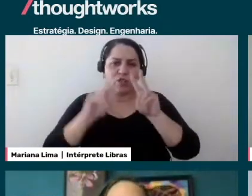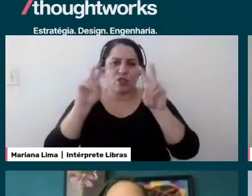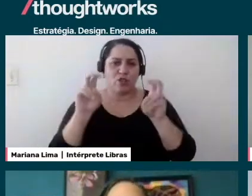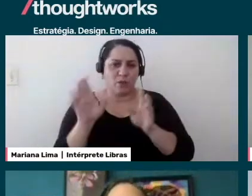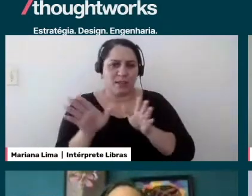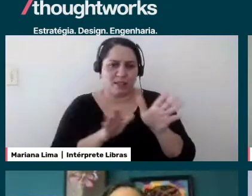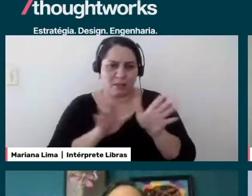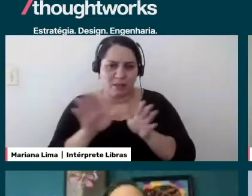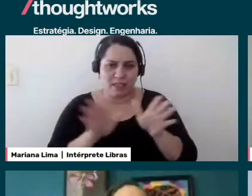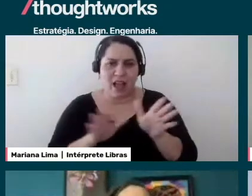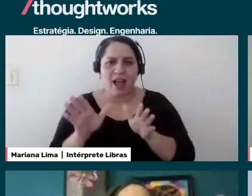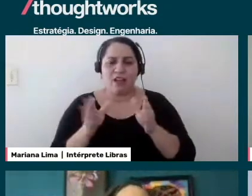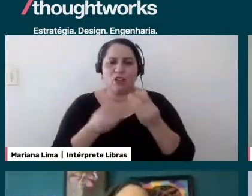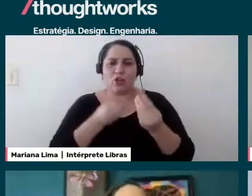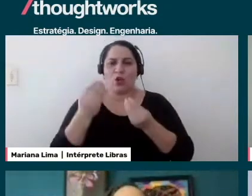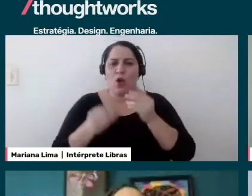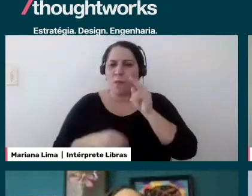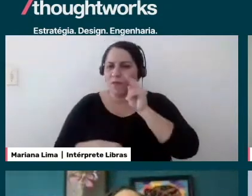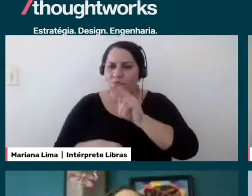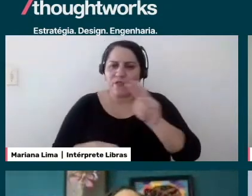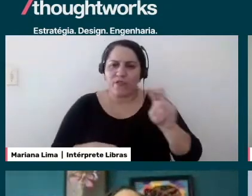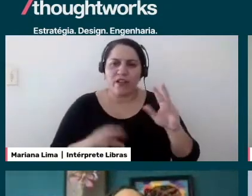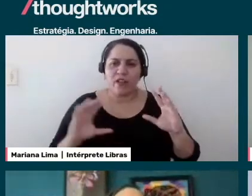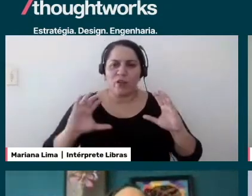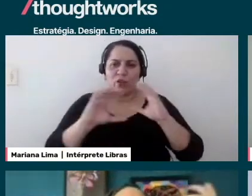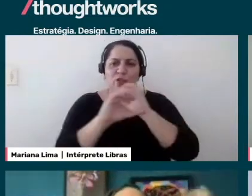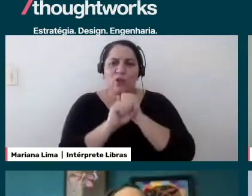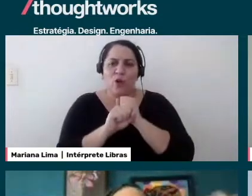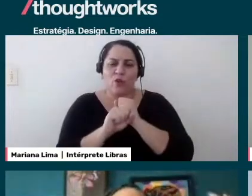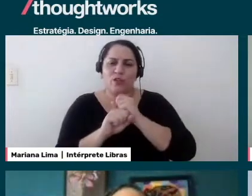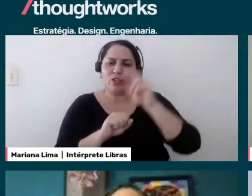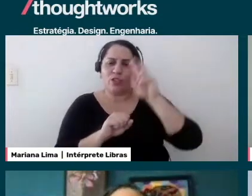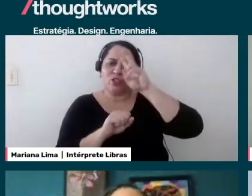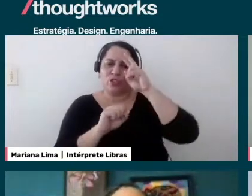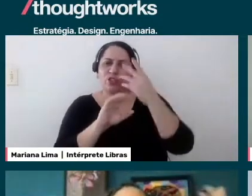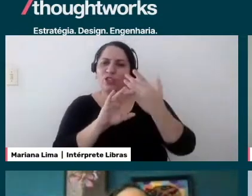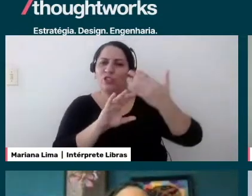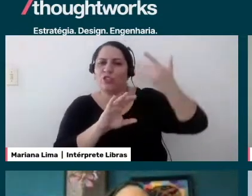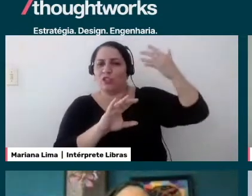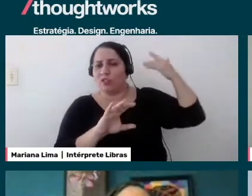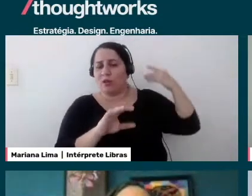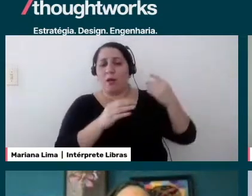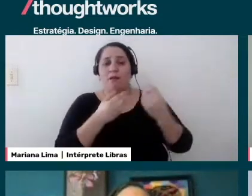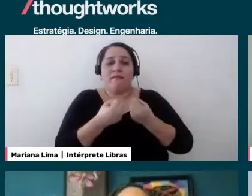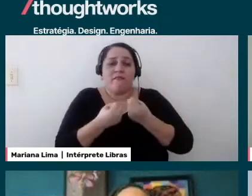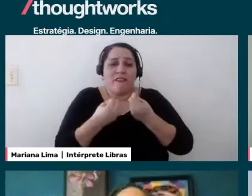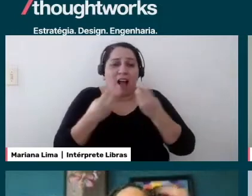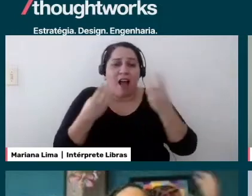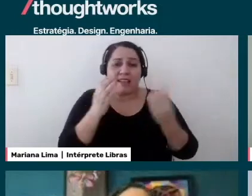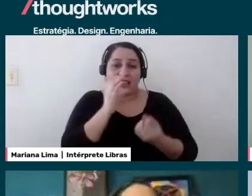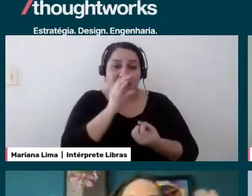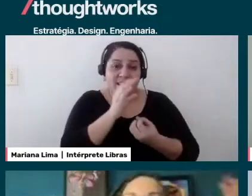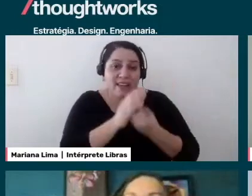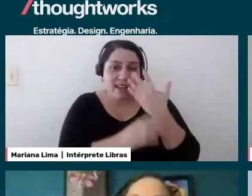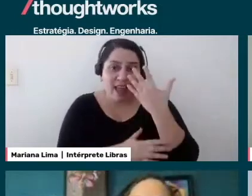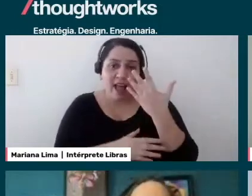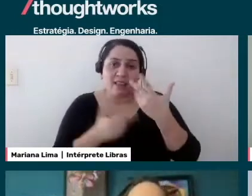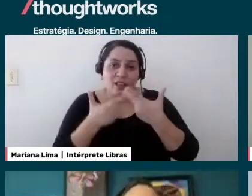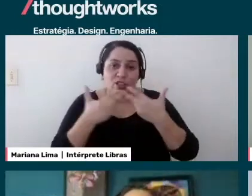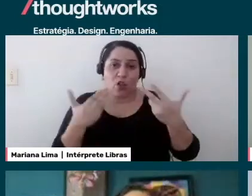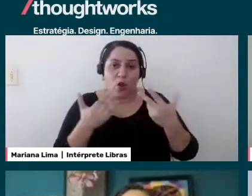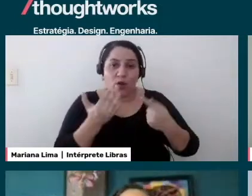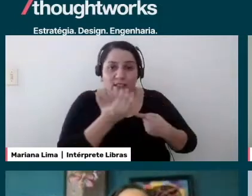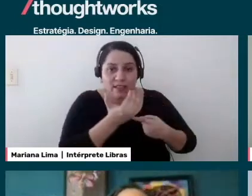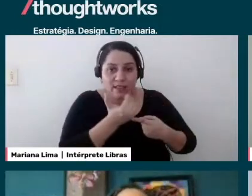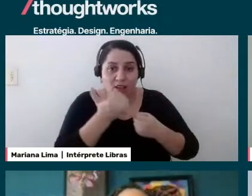dos produtos, e se a gente resgatar a história da tecnologia também, muitas das soluções foram criadas com e